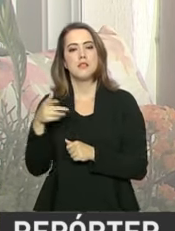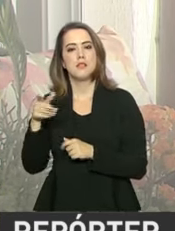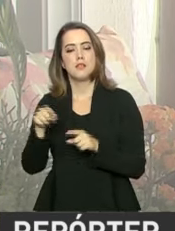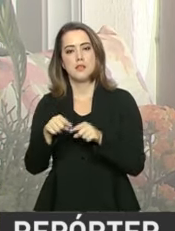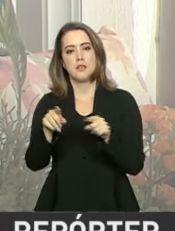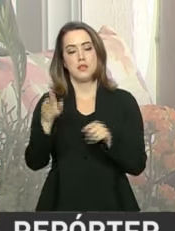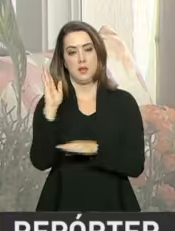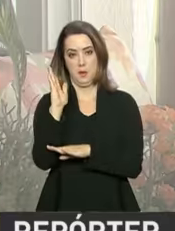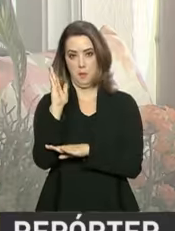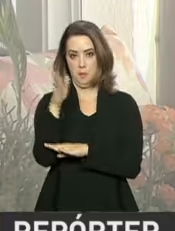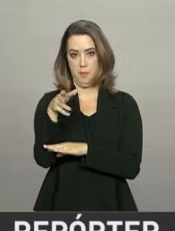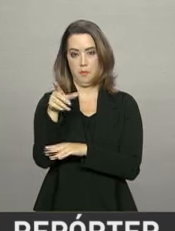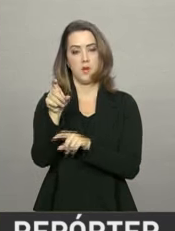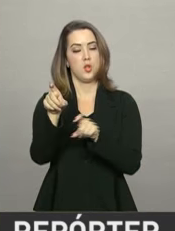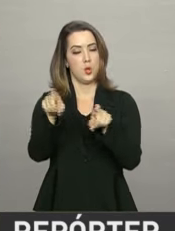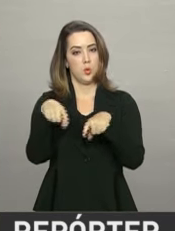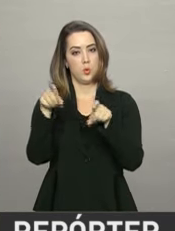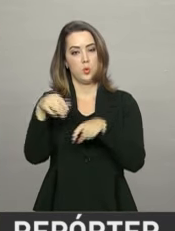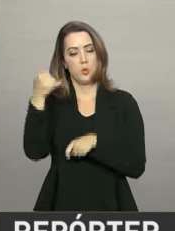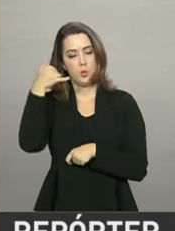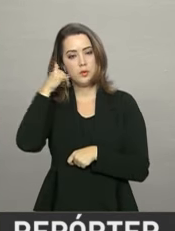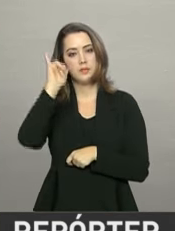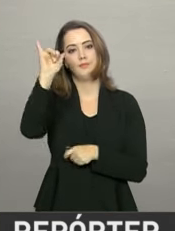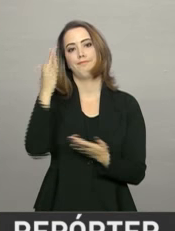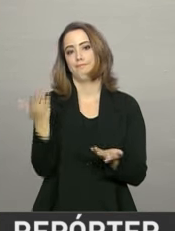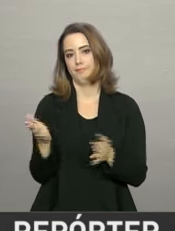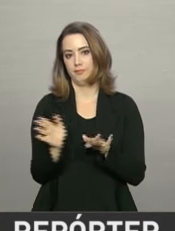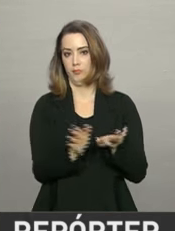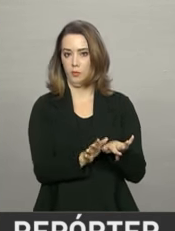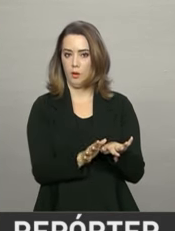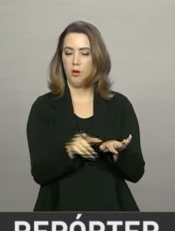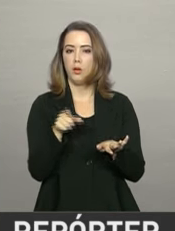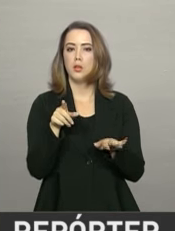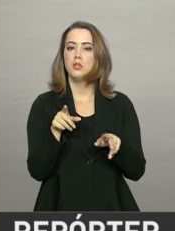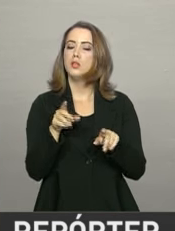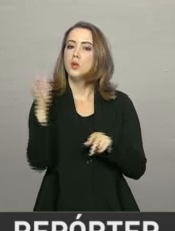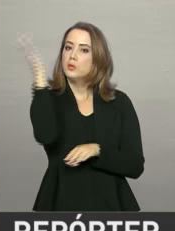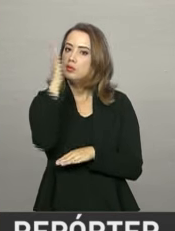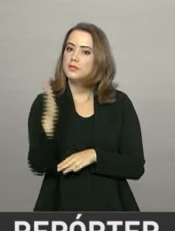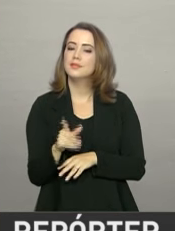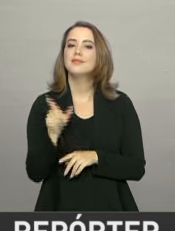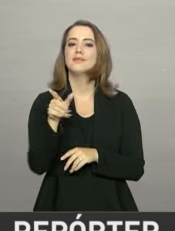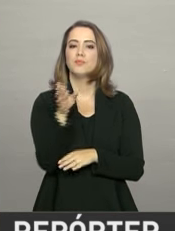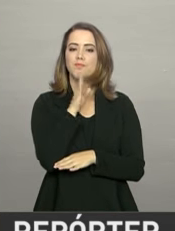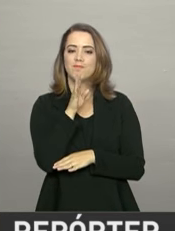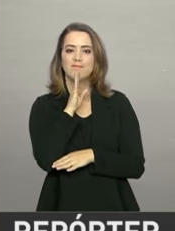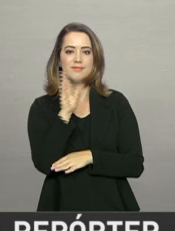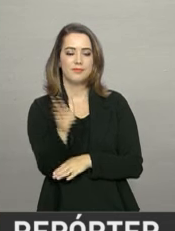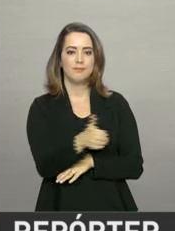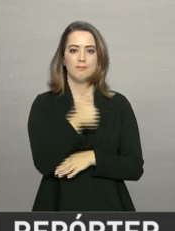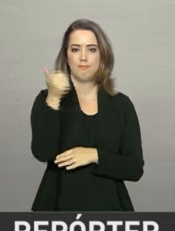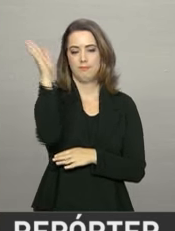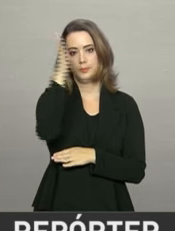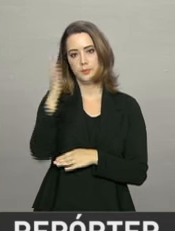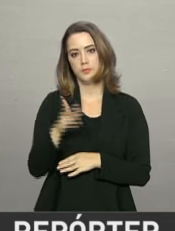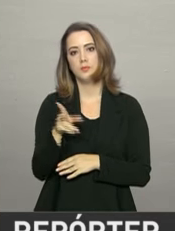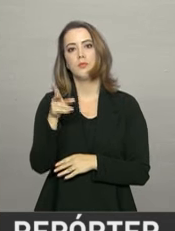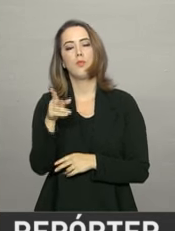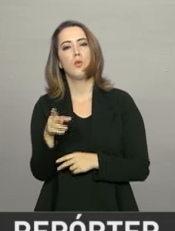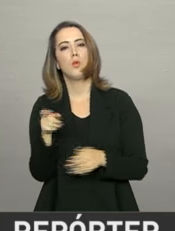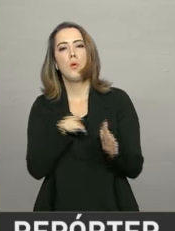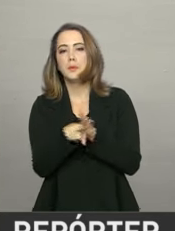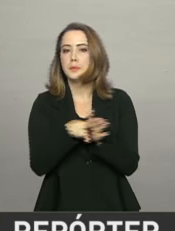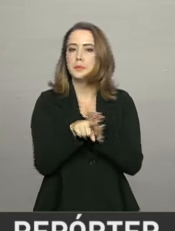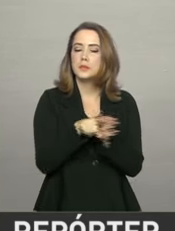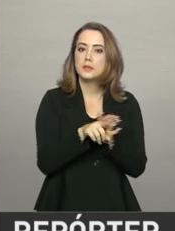Anápolis com as crianças e o brasileiro está conhecendo melhor o país uma pesquisa do Ministério do Turismo mostra que mais de